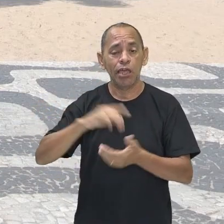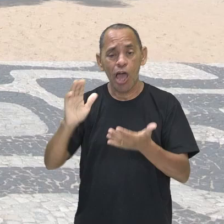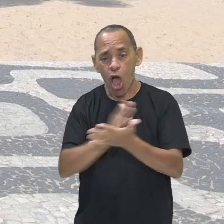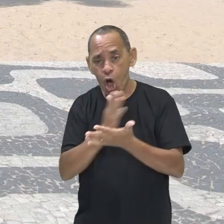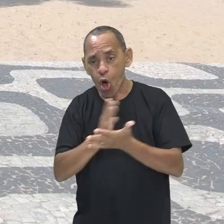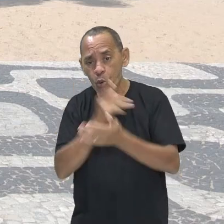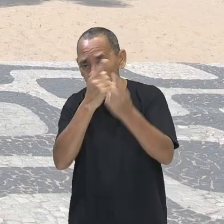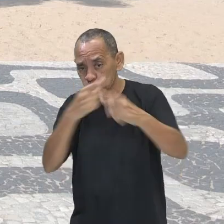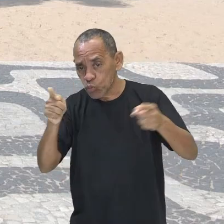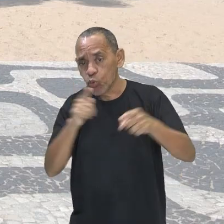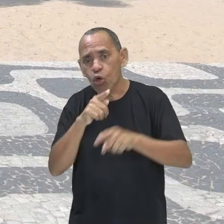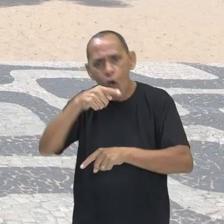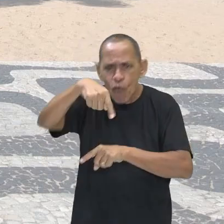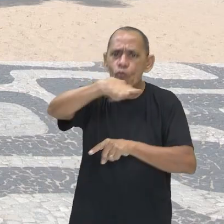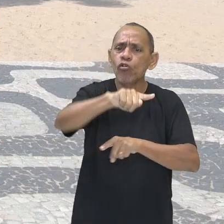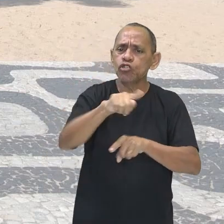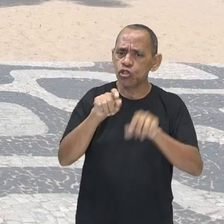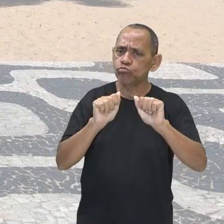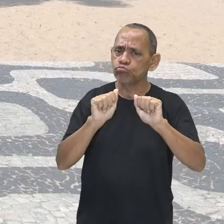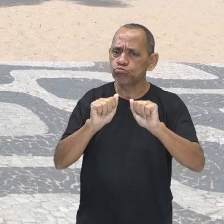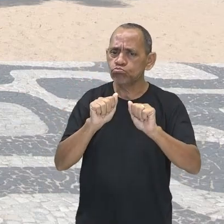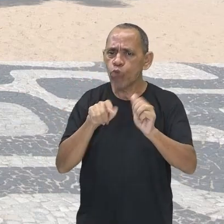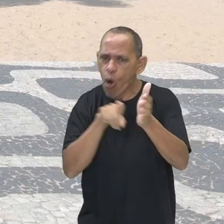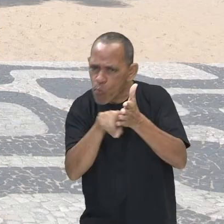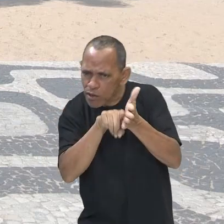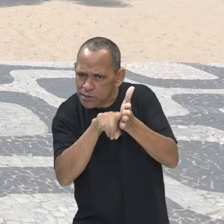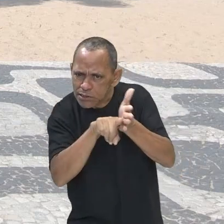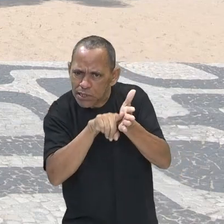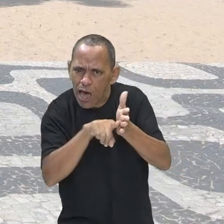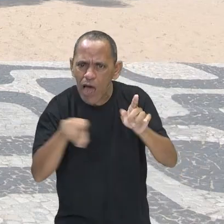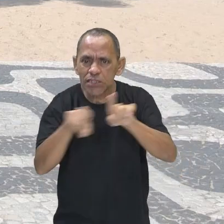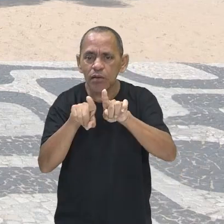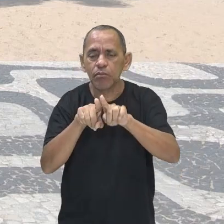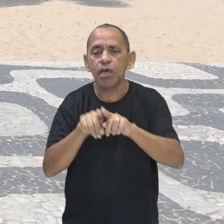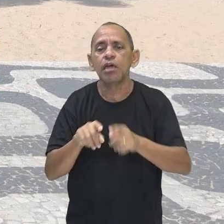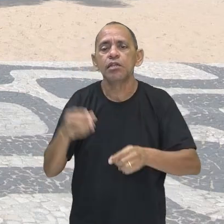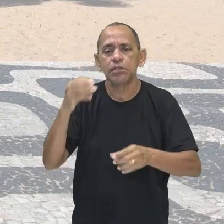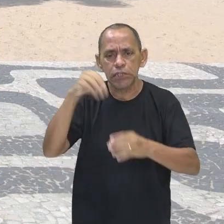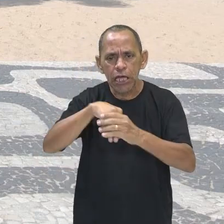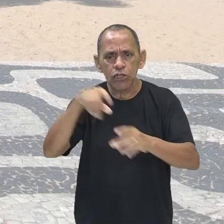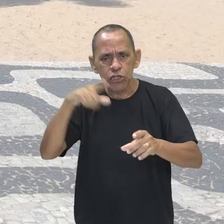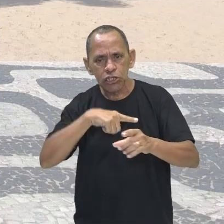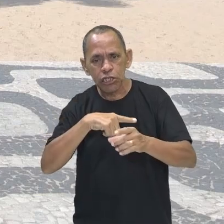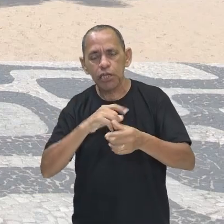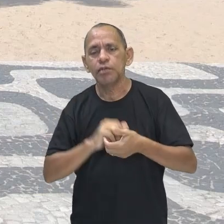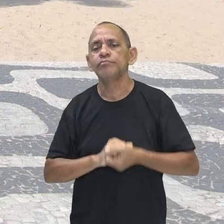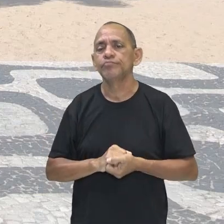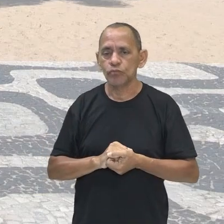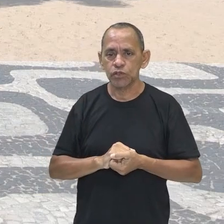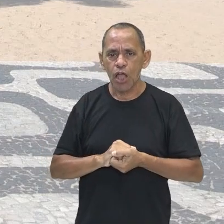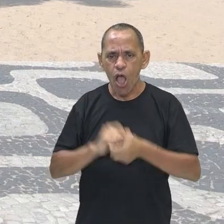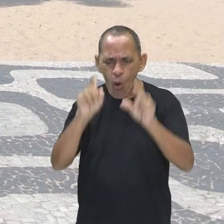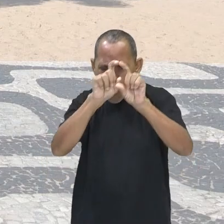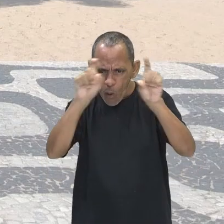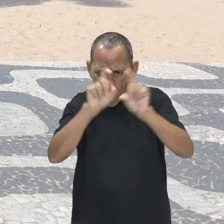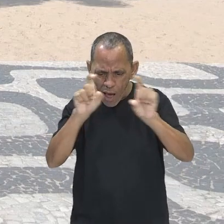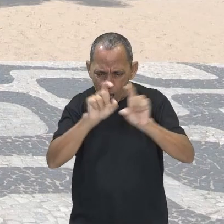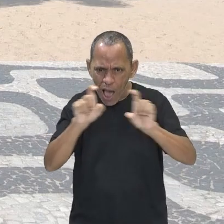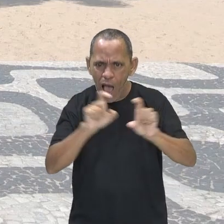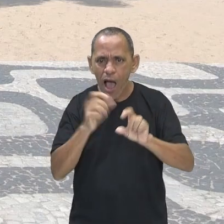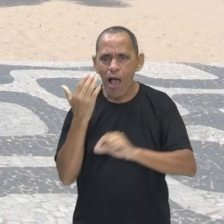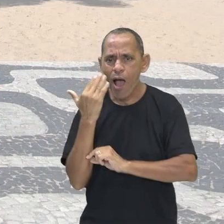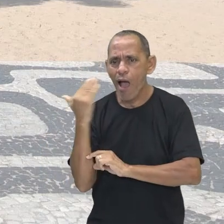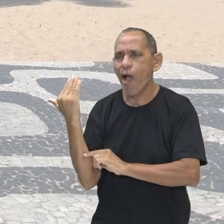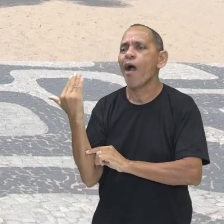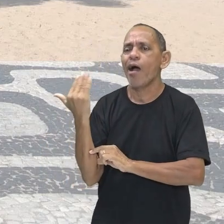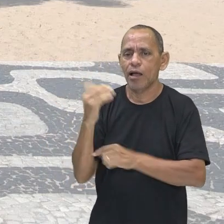também, que fala, né, das músicas mais famosas. Desafinado, né, de 1958, de Tom Jobim e